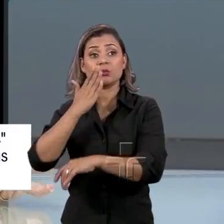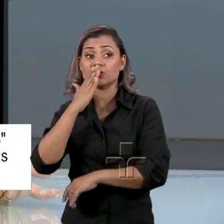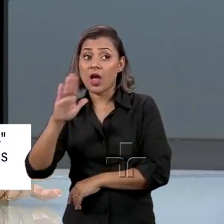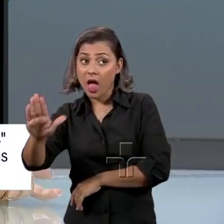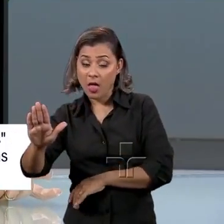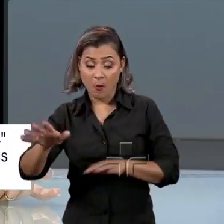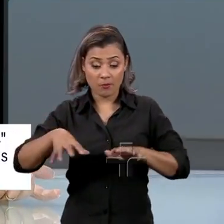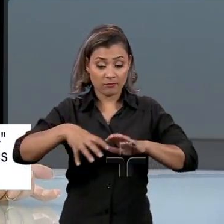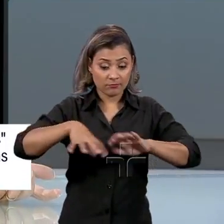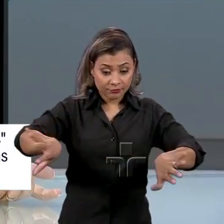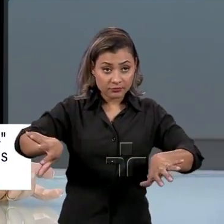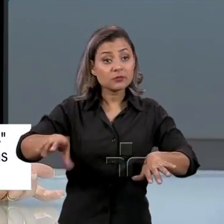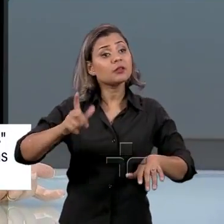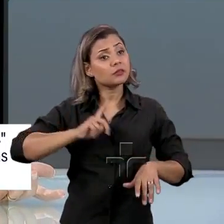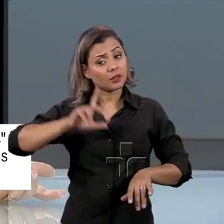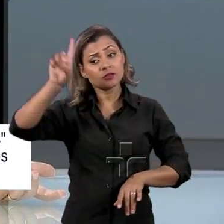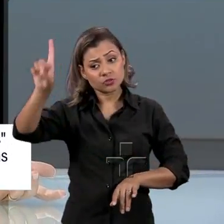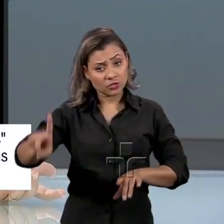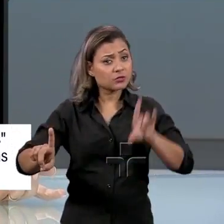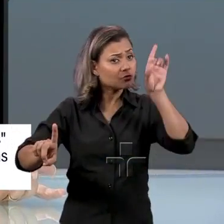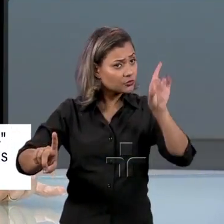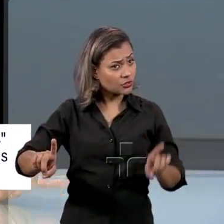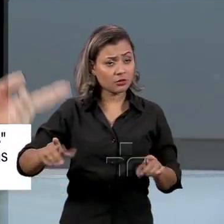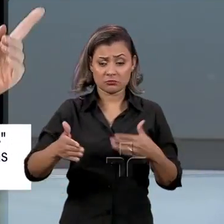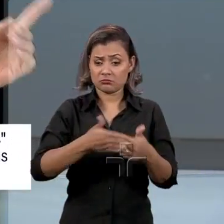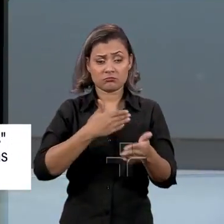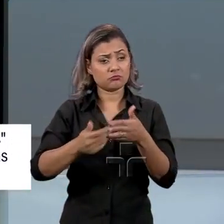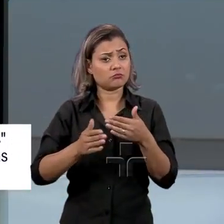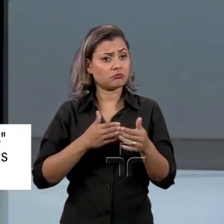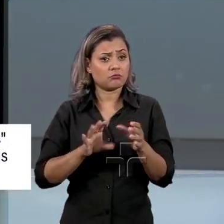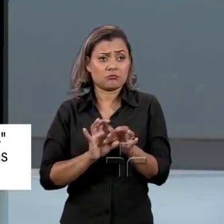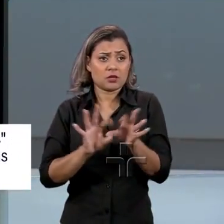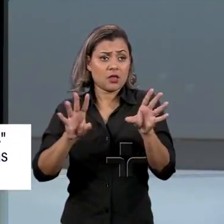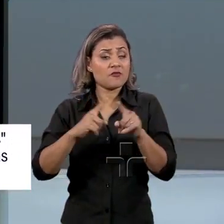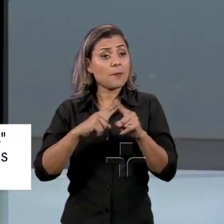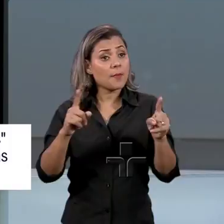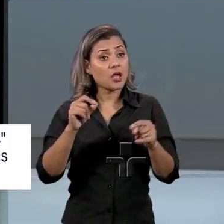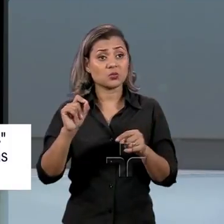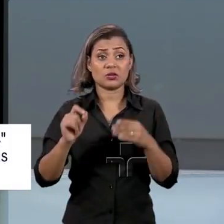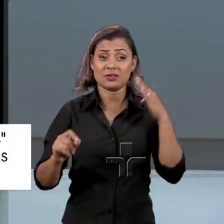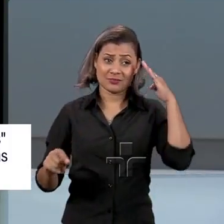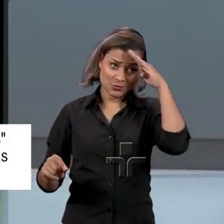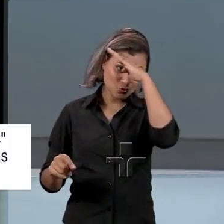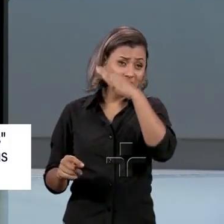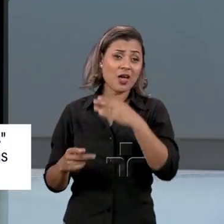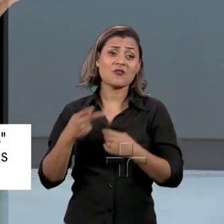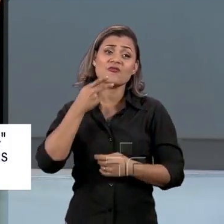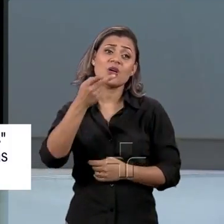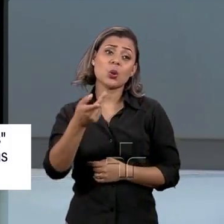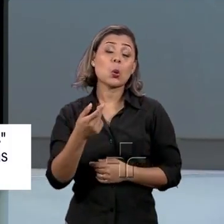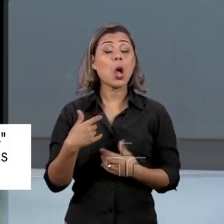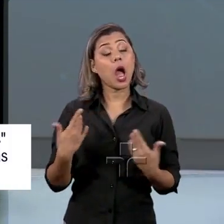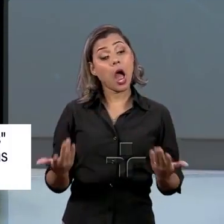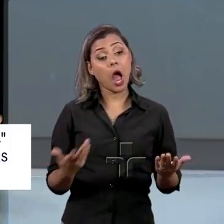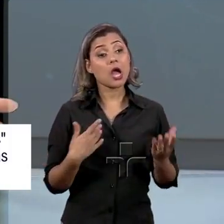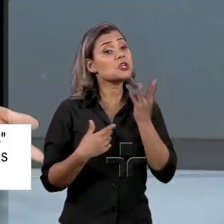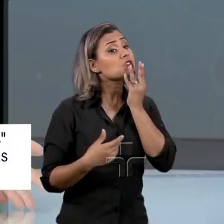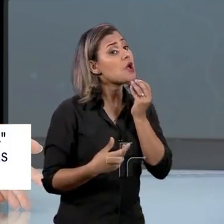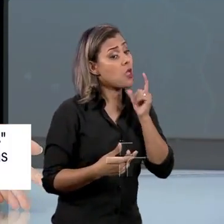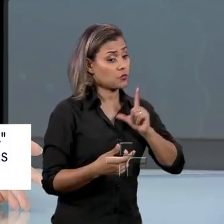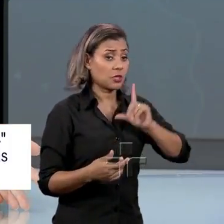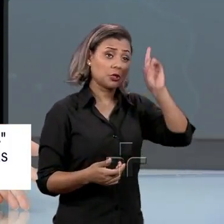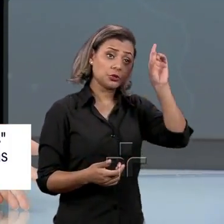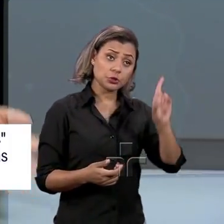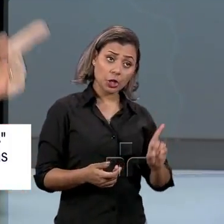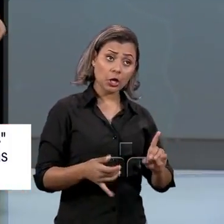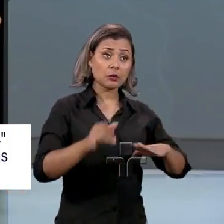mesmo? Cada um tem realmente direito a estabelecer a capital onde quer. E esse foi o argumento do presidente eleito Jair Bolsonaro, a dizer, bom, Israel tem direito a estabelecer a